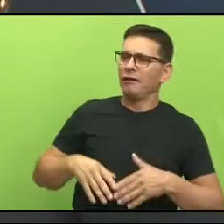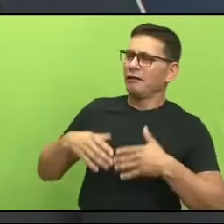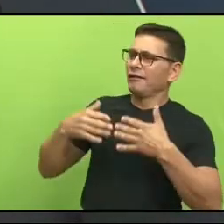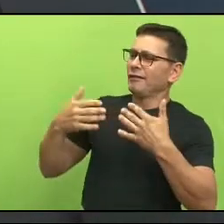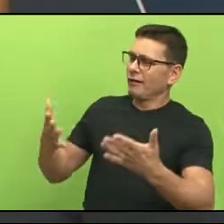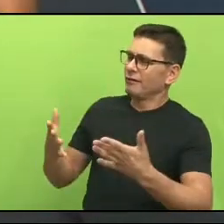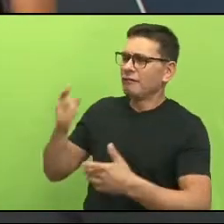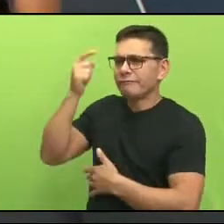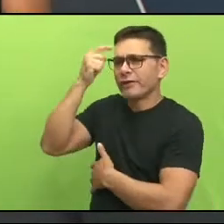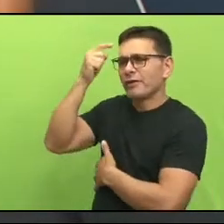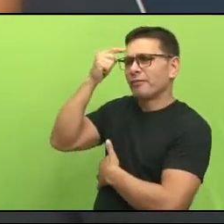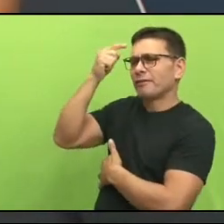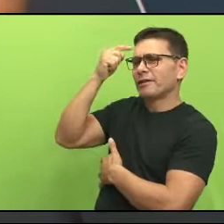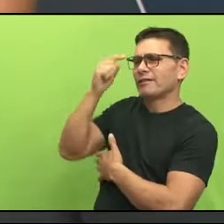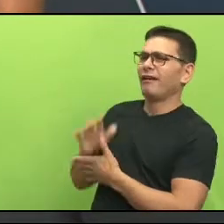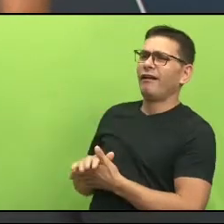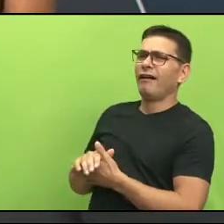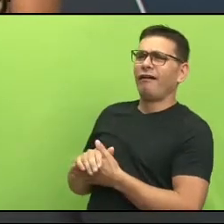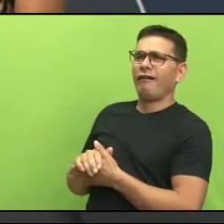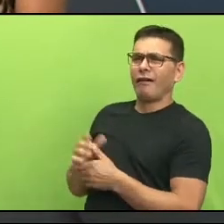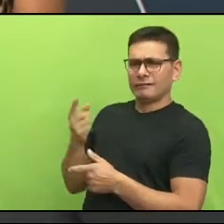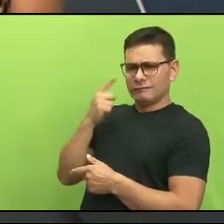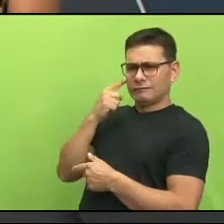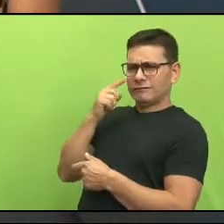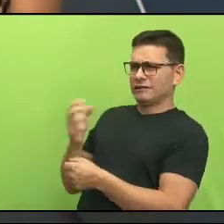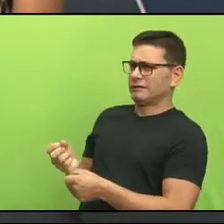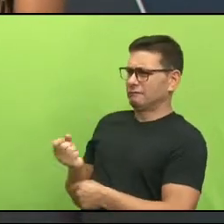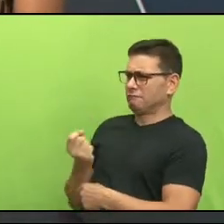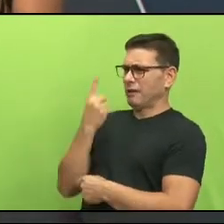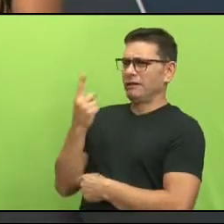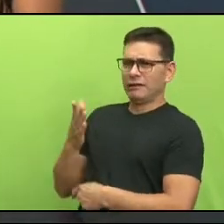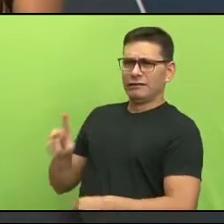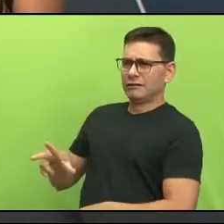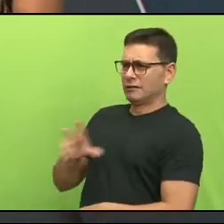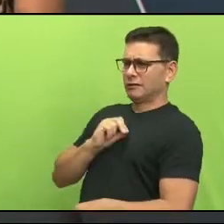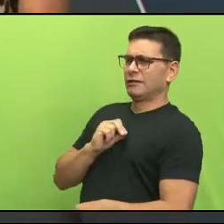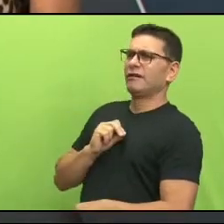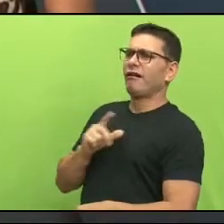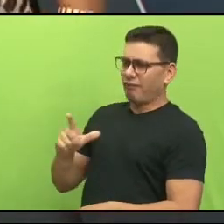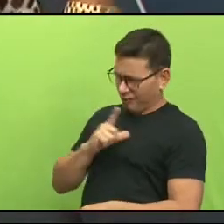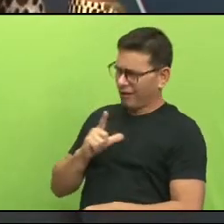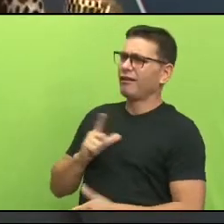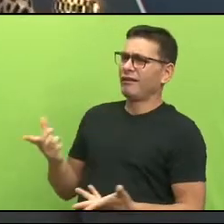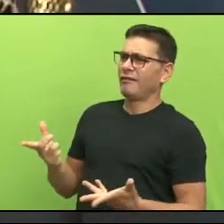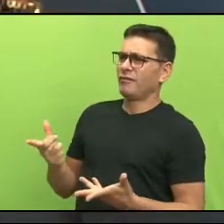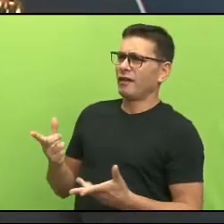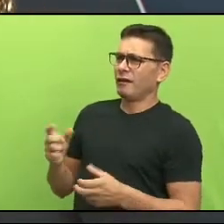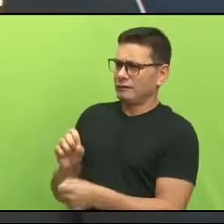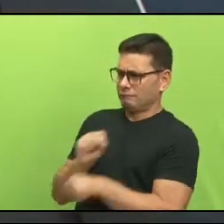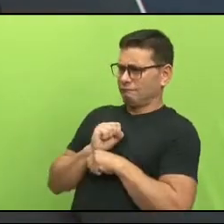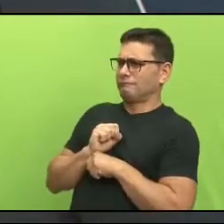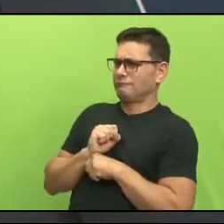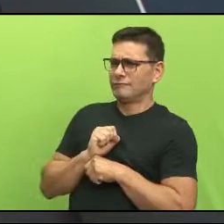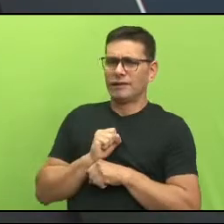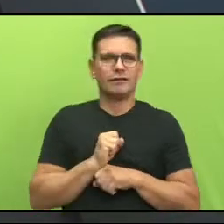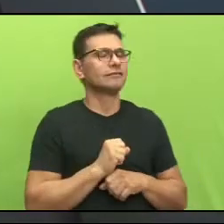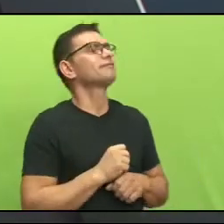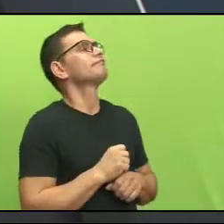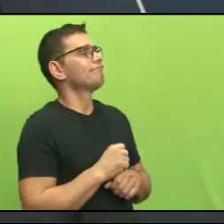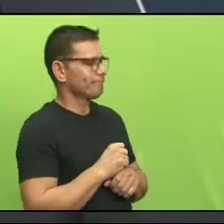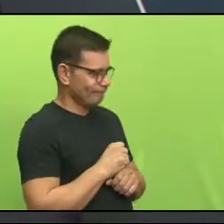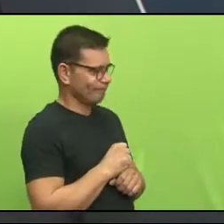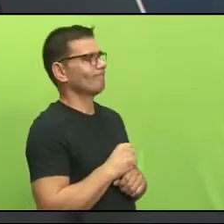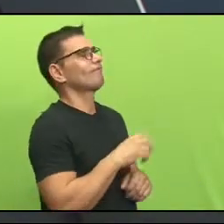que as pessoas elas têm algumas amarras assim nos pés assim que não deixam elas evoluírem. Tem isso mesmo, as pessoas se prendem. Nossa, divino, você não